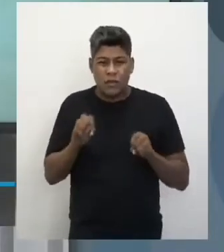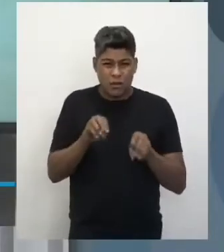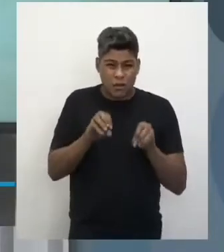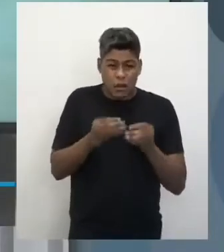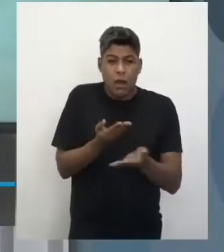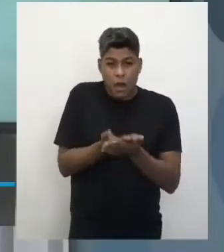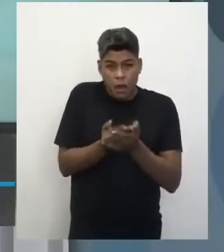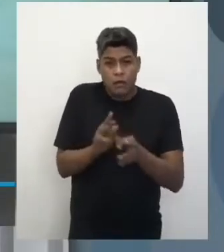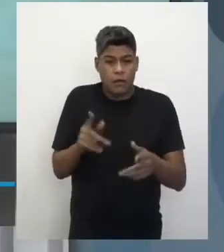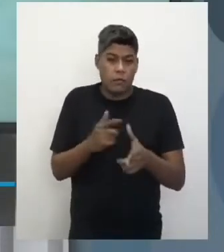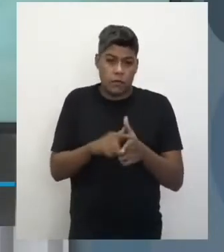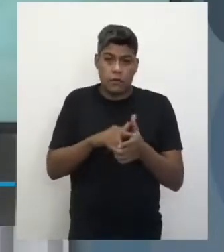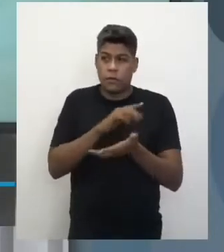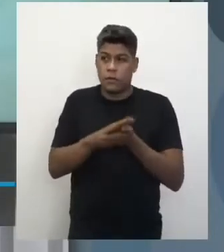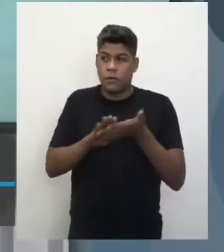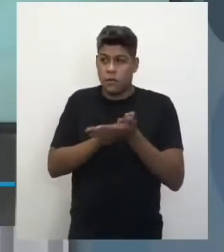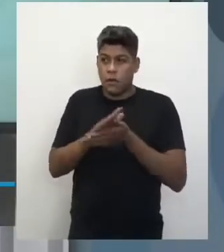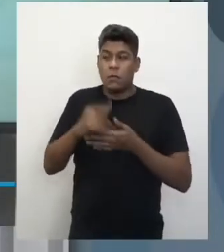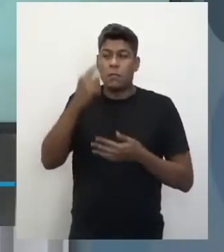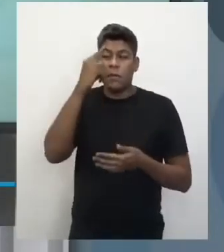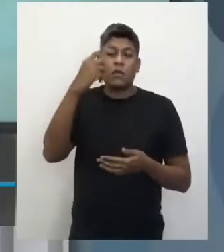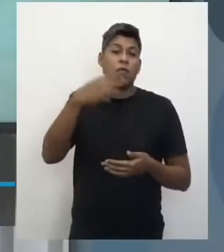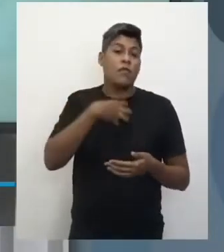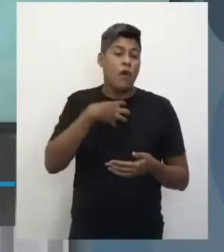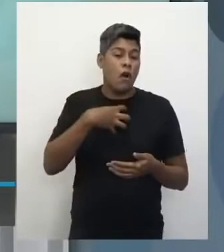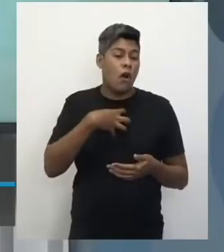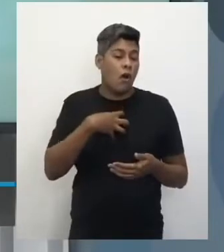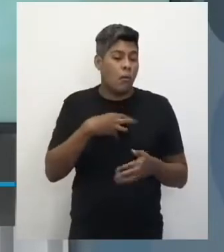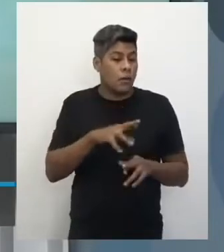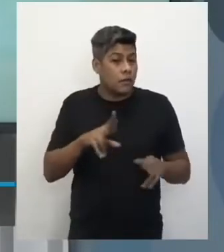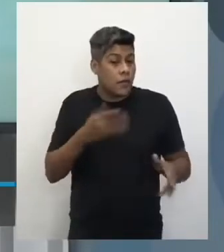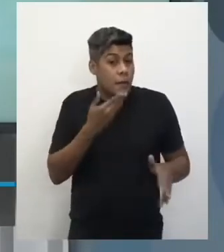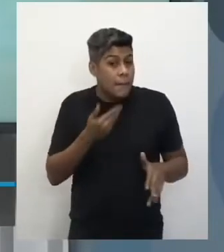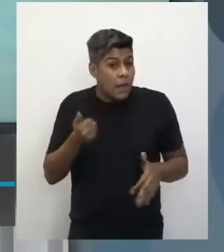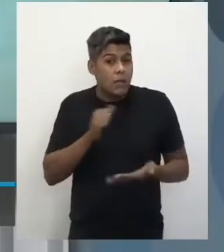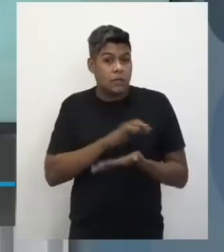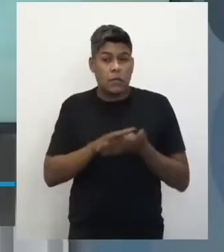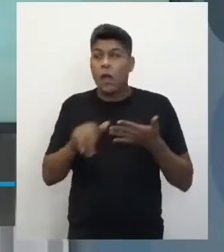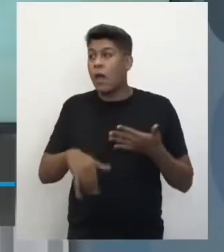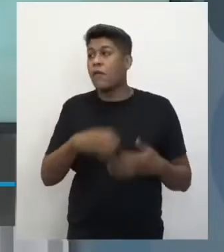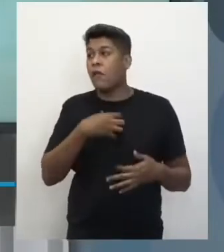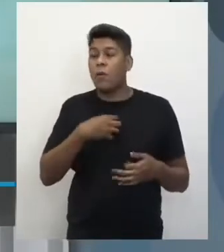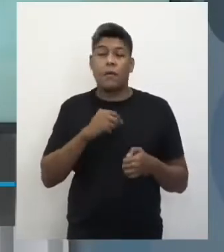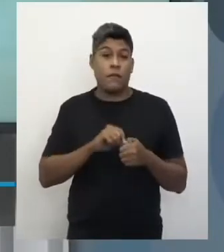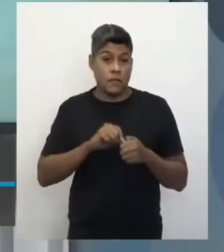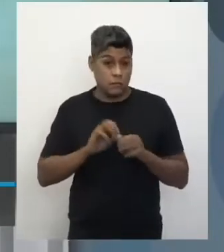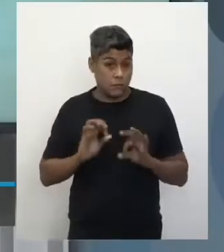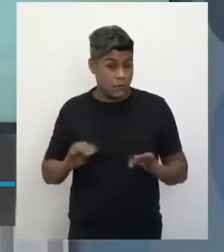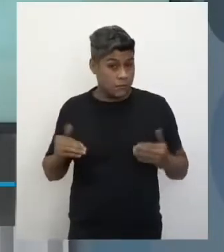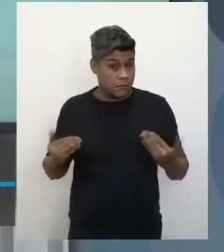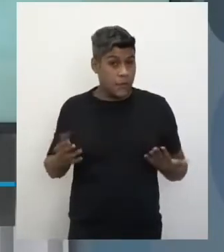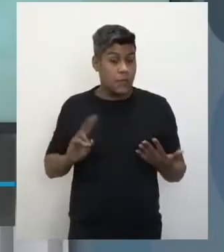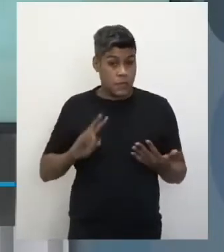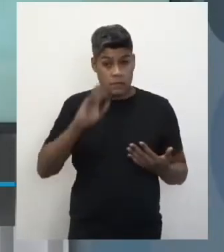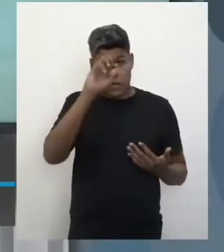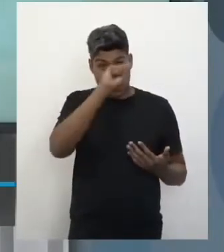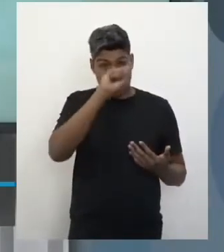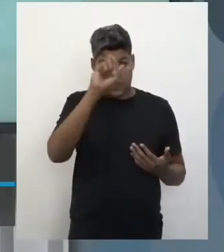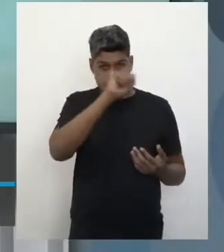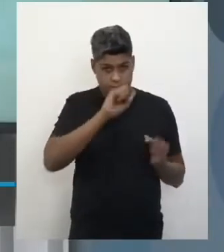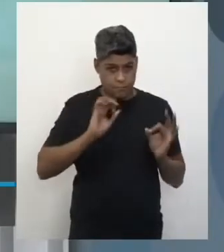tem problema, tá? A gente pensou dessa forma aqui, não é a única forma, nem a melhor forma, é só mais uma forma de fazer, tá? E a gente sempre aprende um